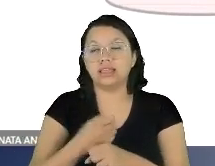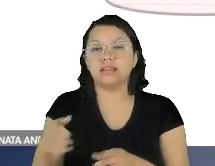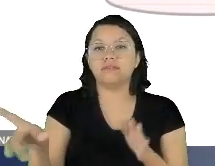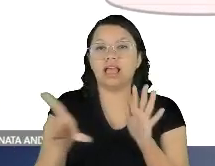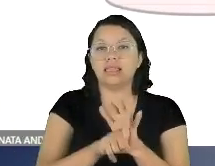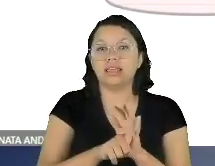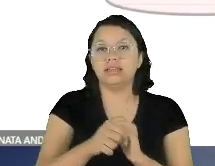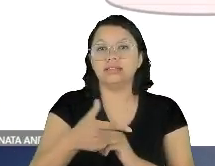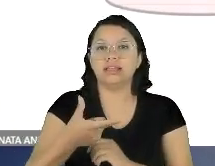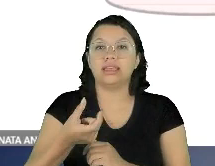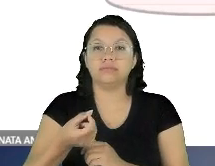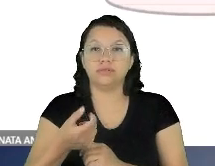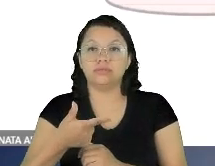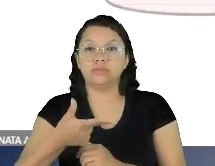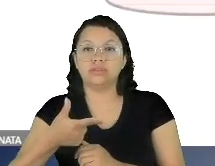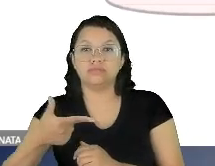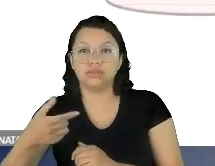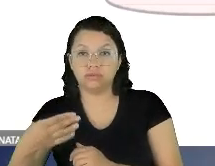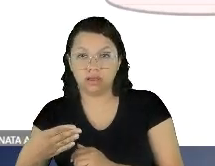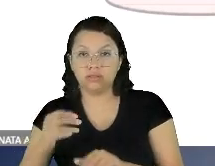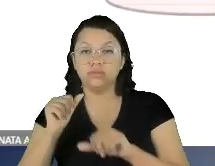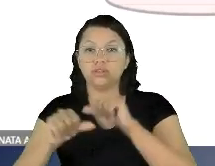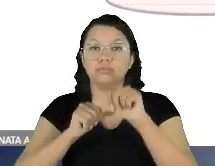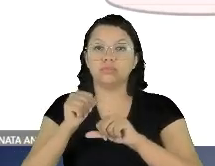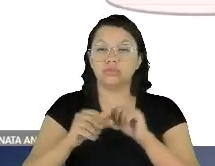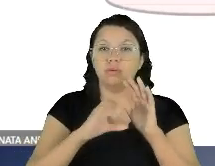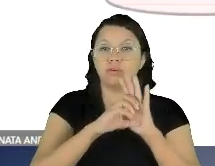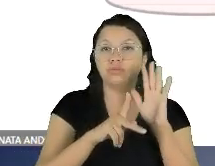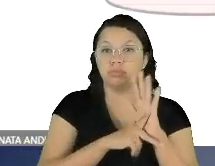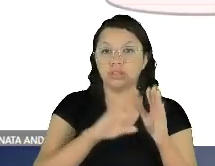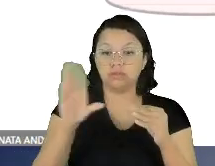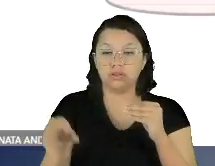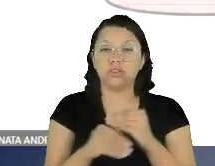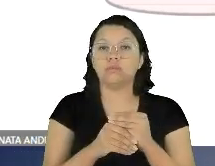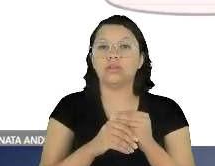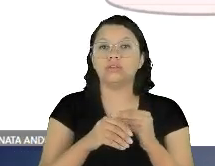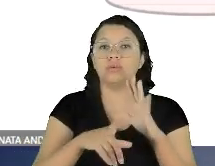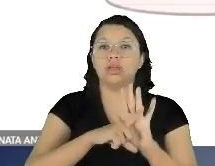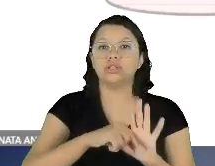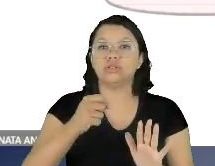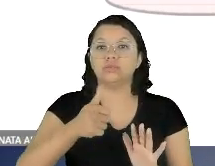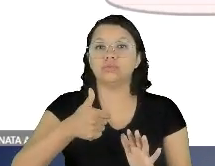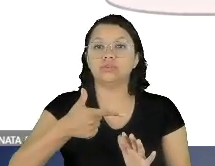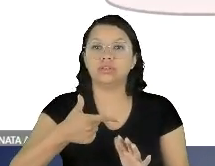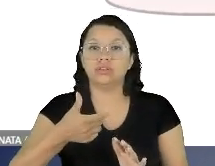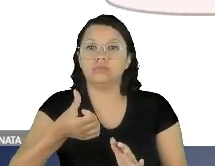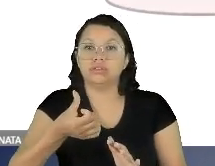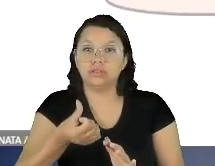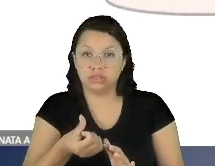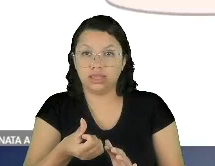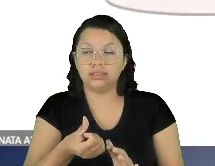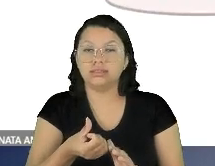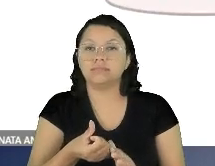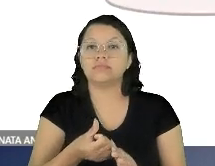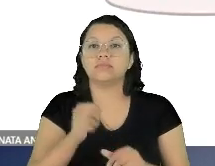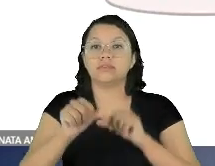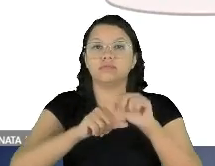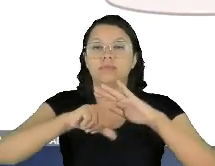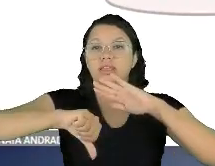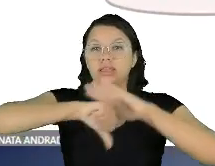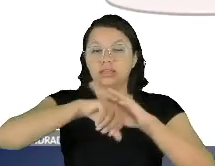Lei 10.224, que alterou o Código Penal para incluir o artigo 216-A e criminalizar o